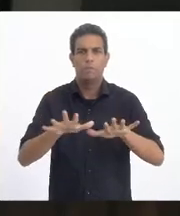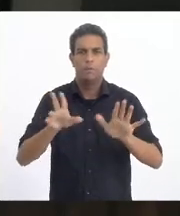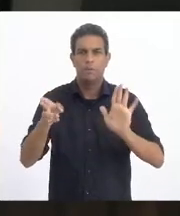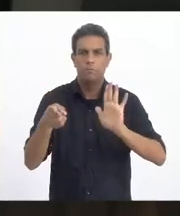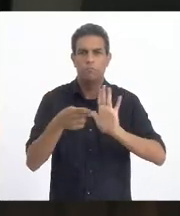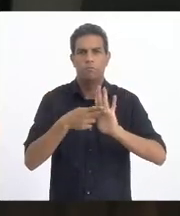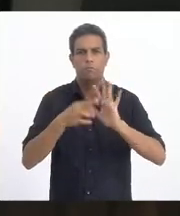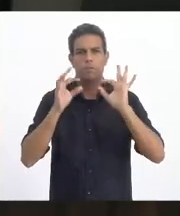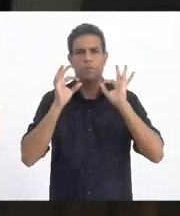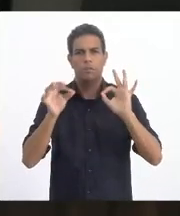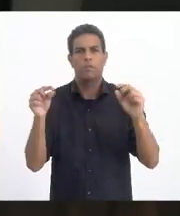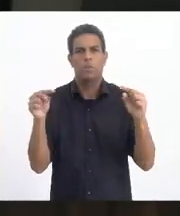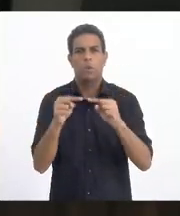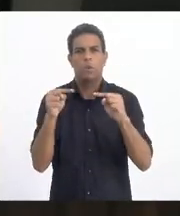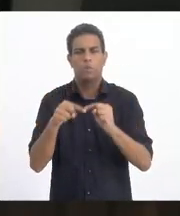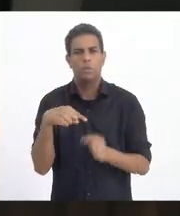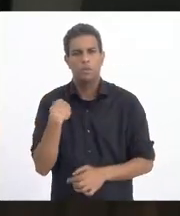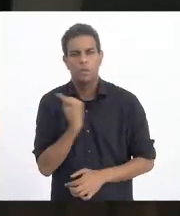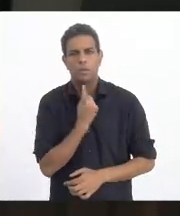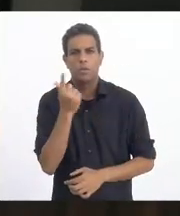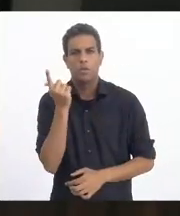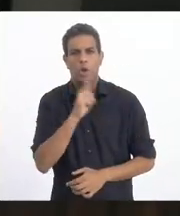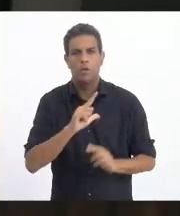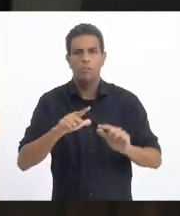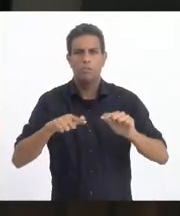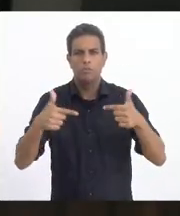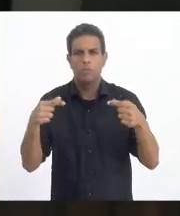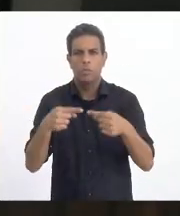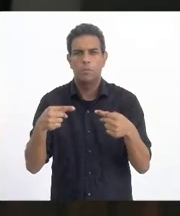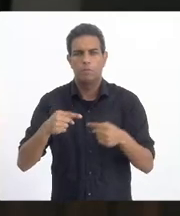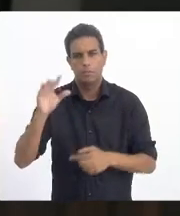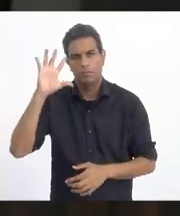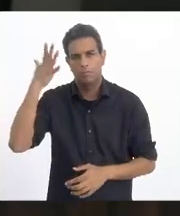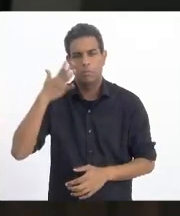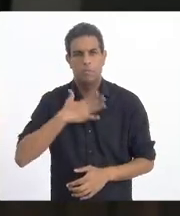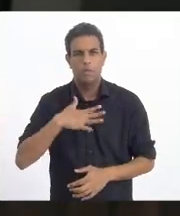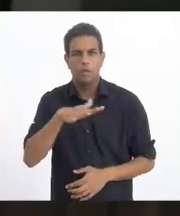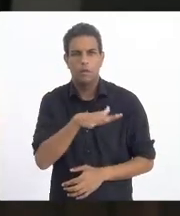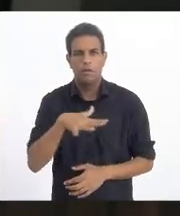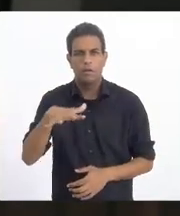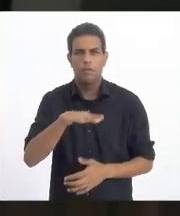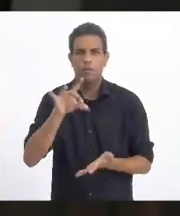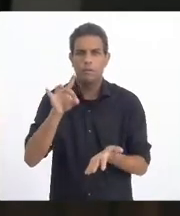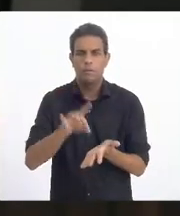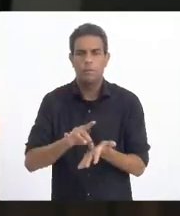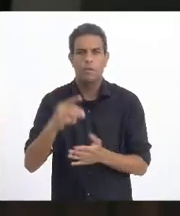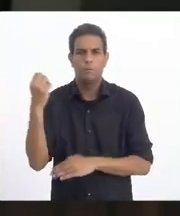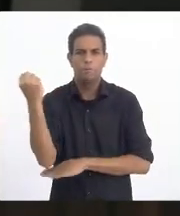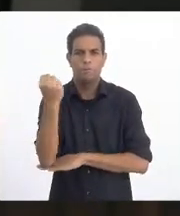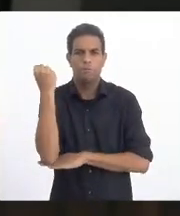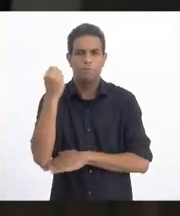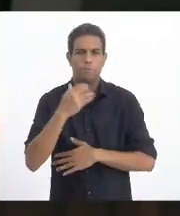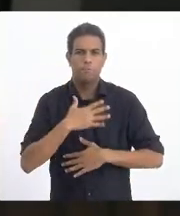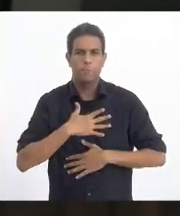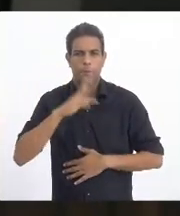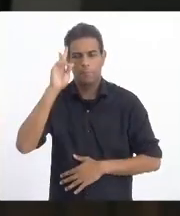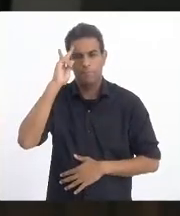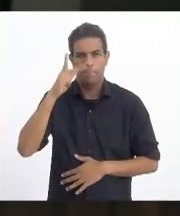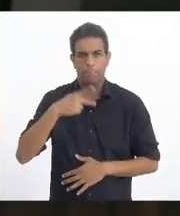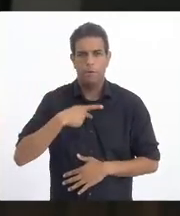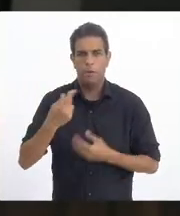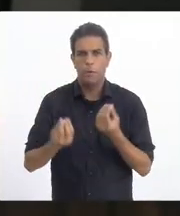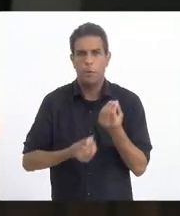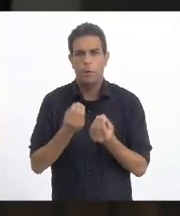compromisso imediato de nós sentarmos e acharmos a solução. Para o meu entendimento, isso é gravíssimo, mas é meu posicionamento.